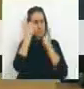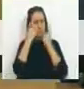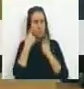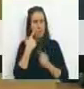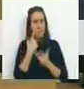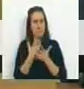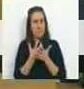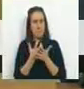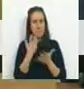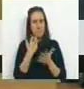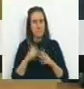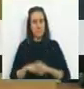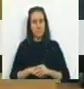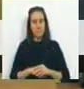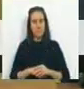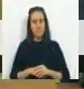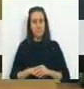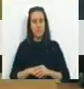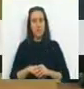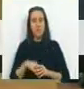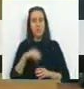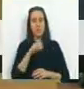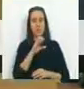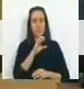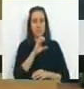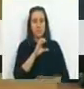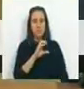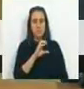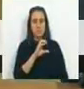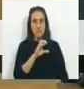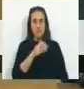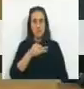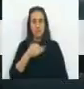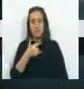relevante. Na recente alteração do CPTA,